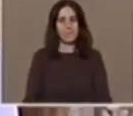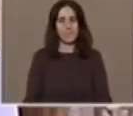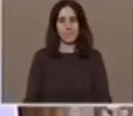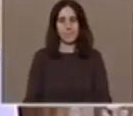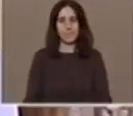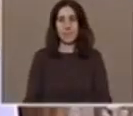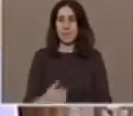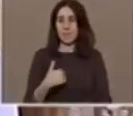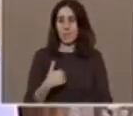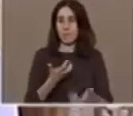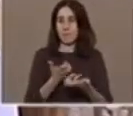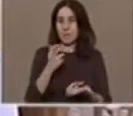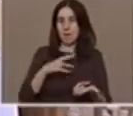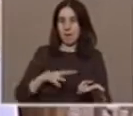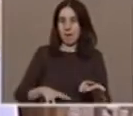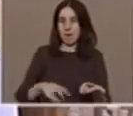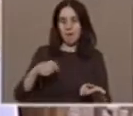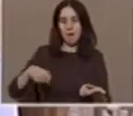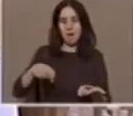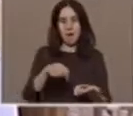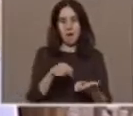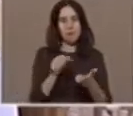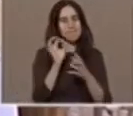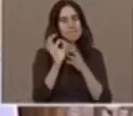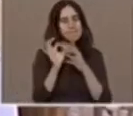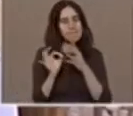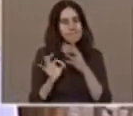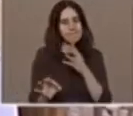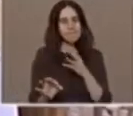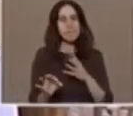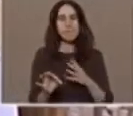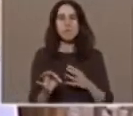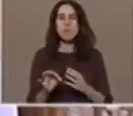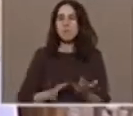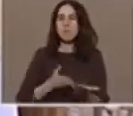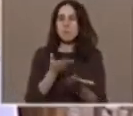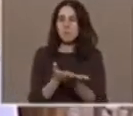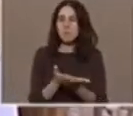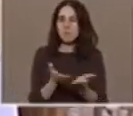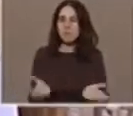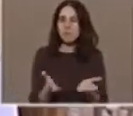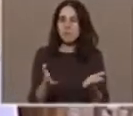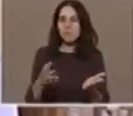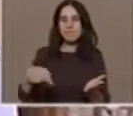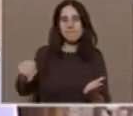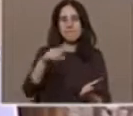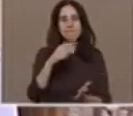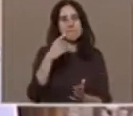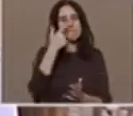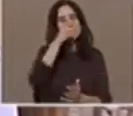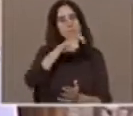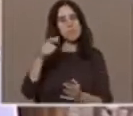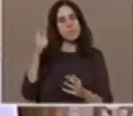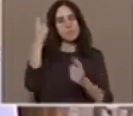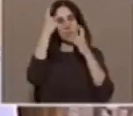Quero destacar algumas destas particularidades, propondo-as para a matéria de reflexão pessoal.